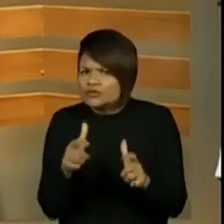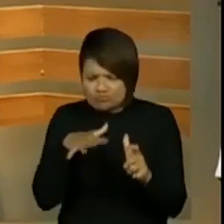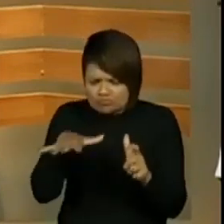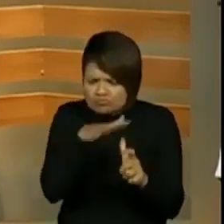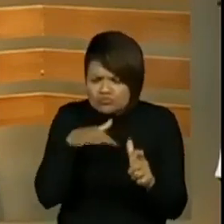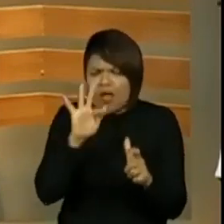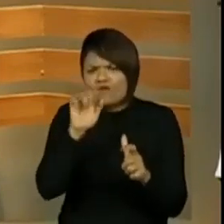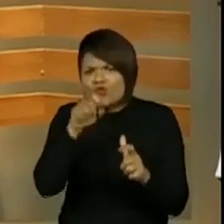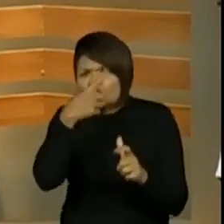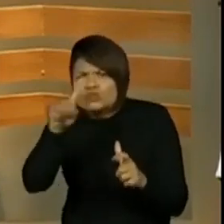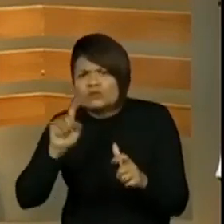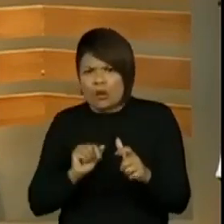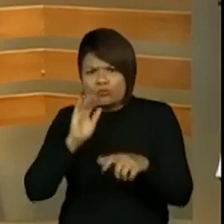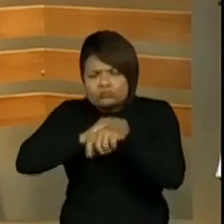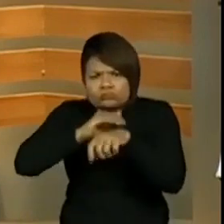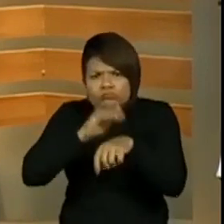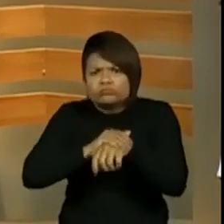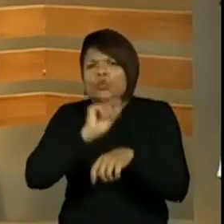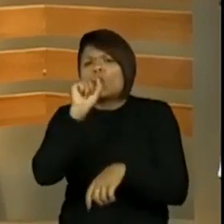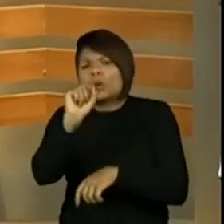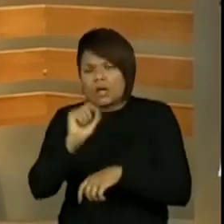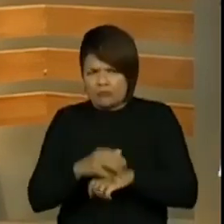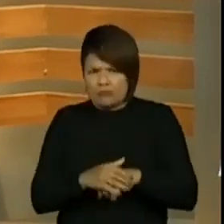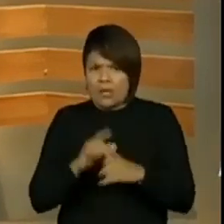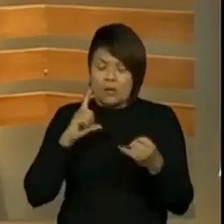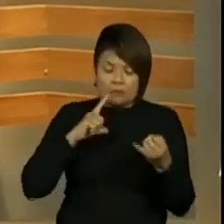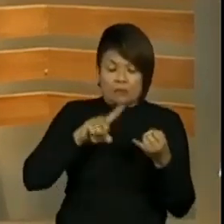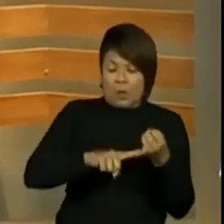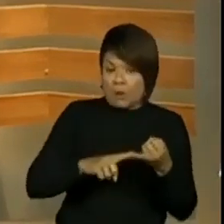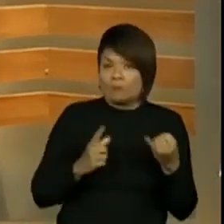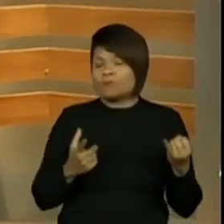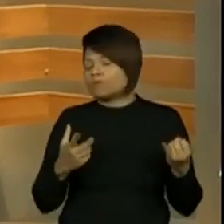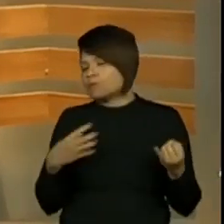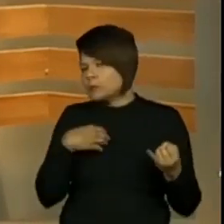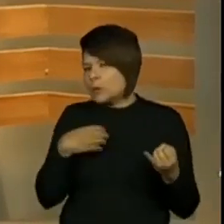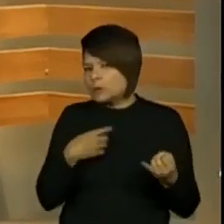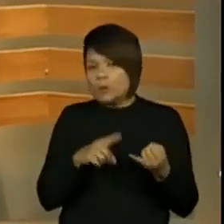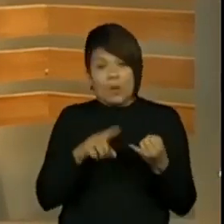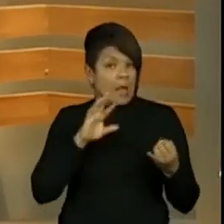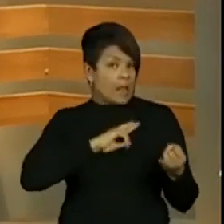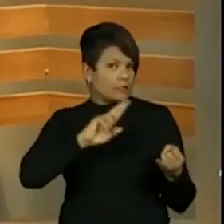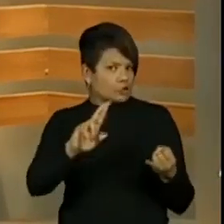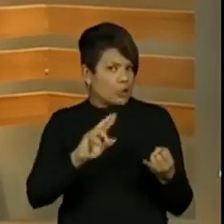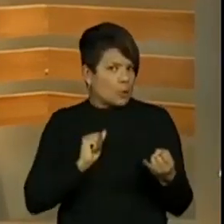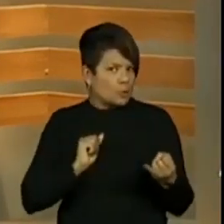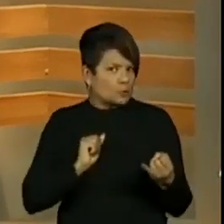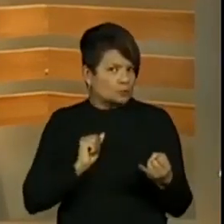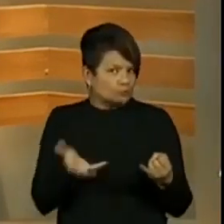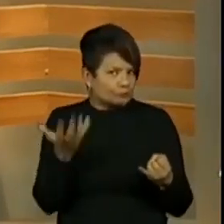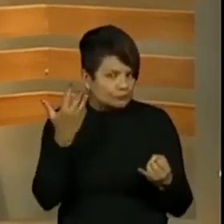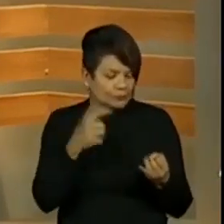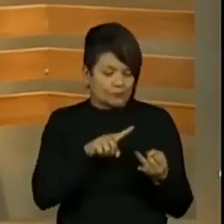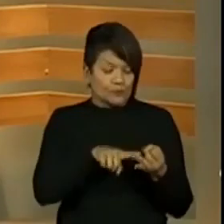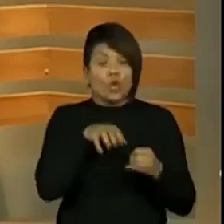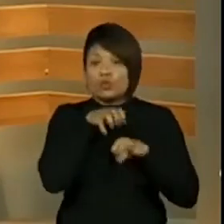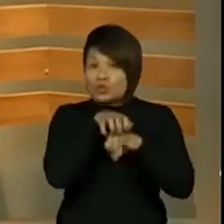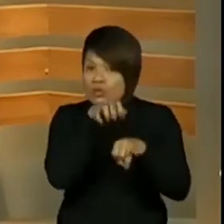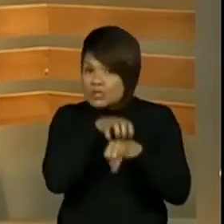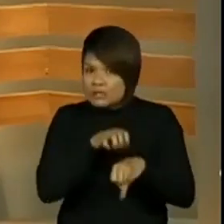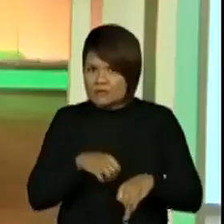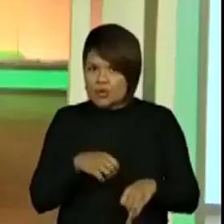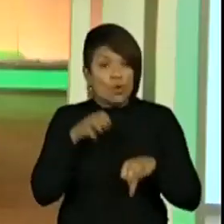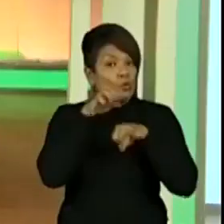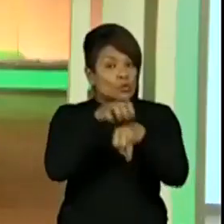dela? Ela tem essa questão de característica religiosa, turismo ecológico. A